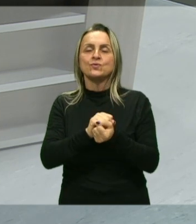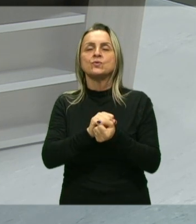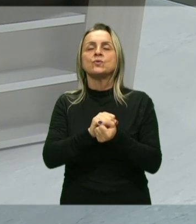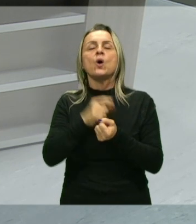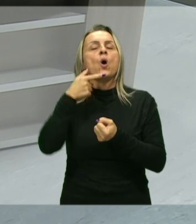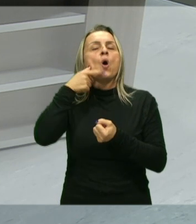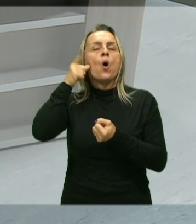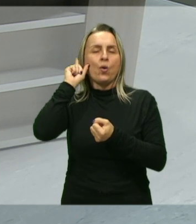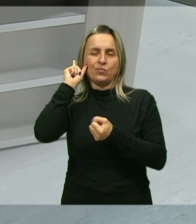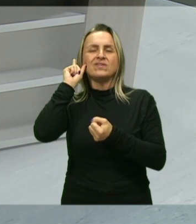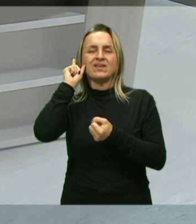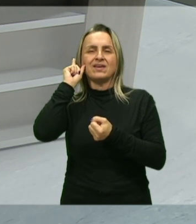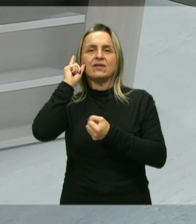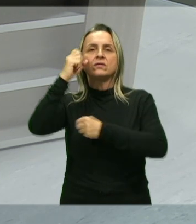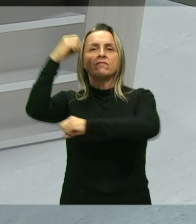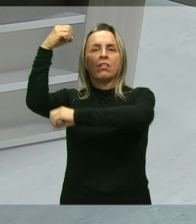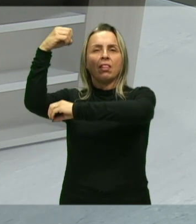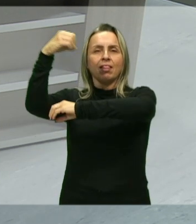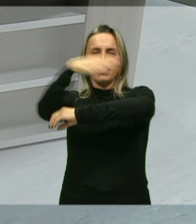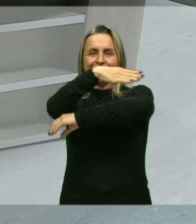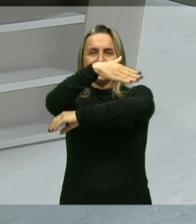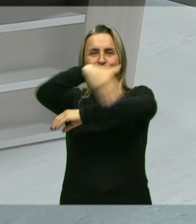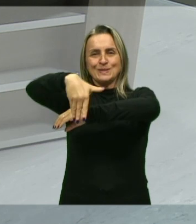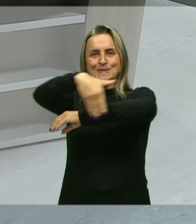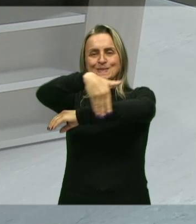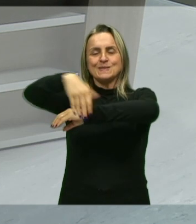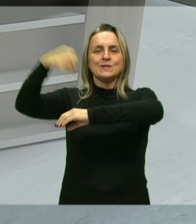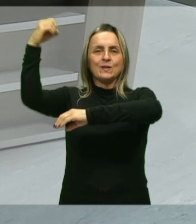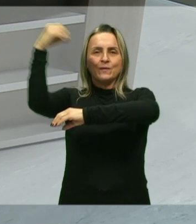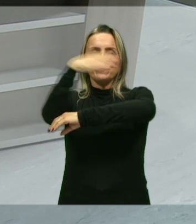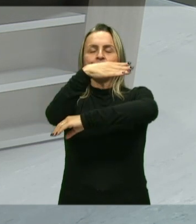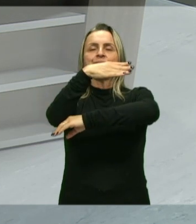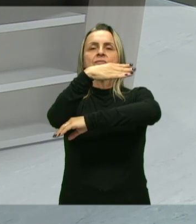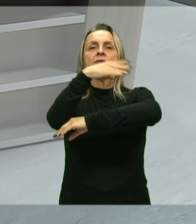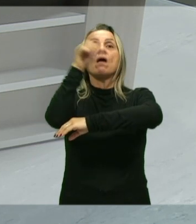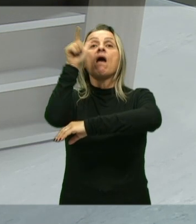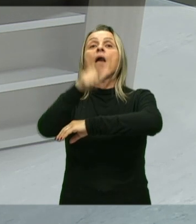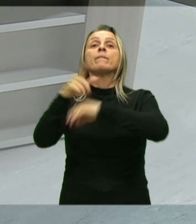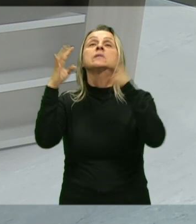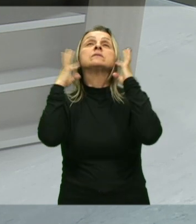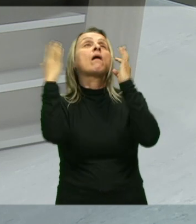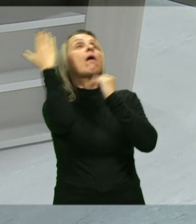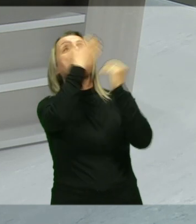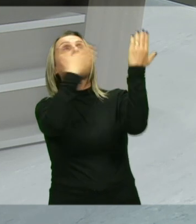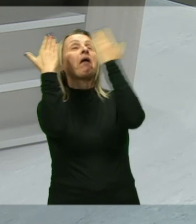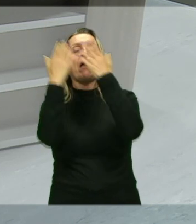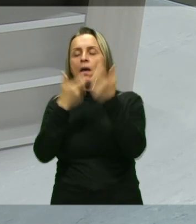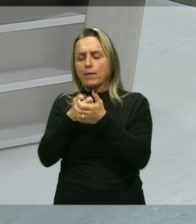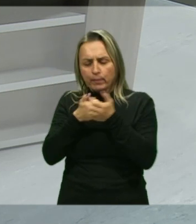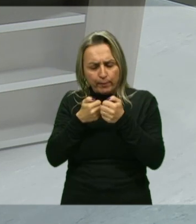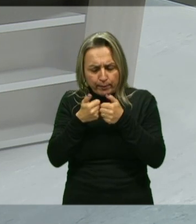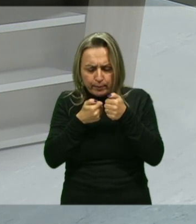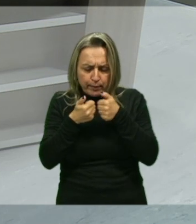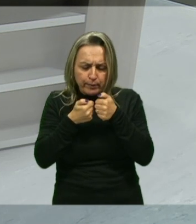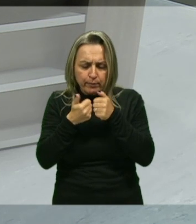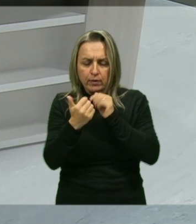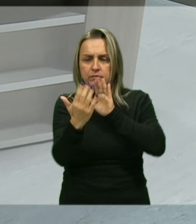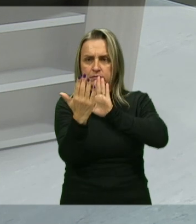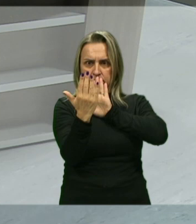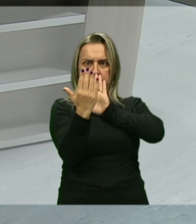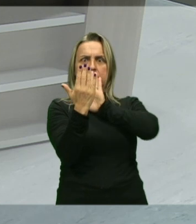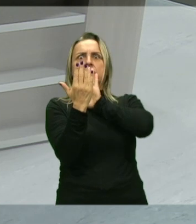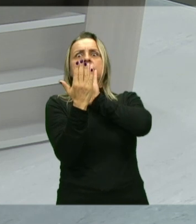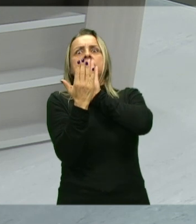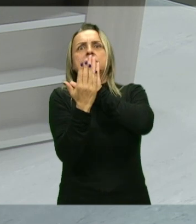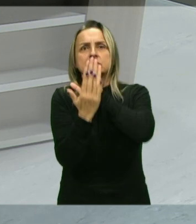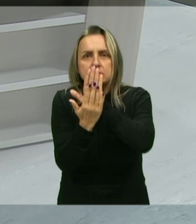ali da Cílio Luz ali, caminhando com a Hibisco, o pessoal desatento no celular e acabava que vinha na minha direção,